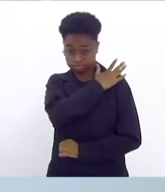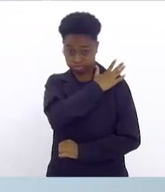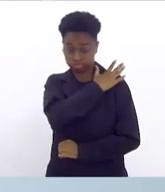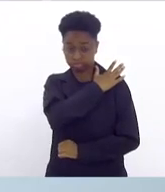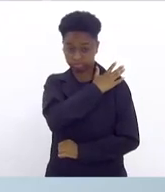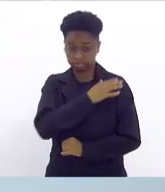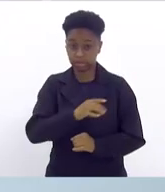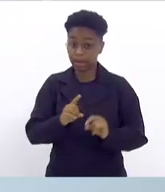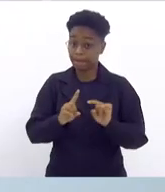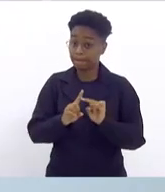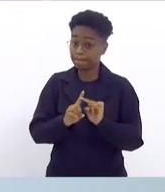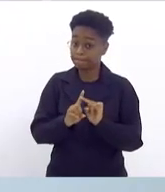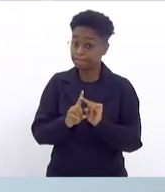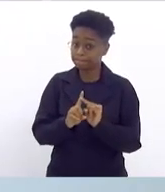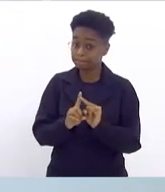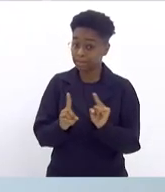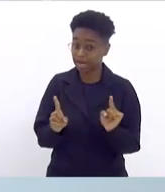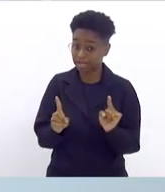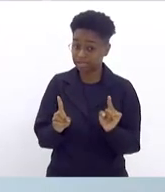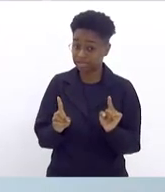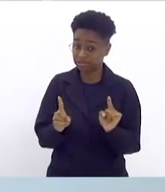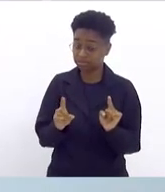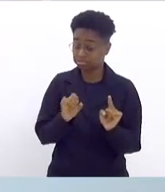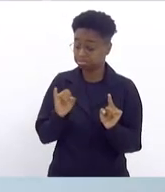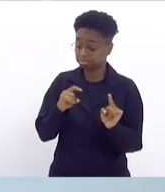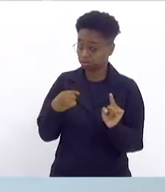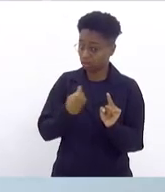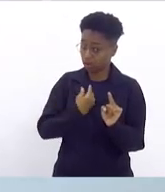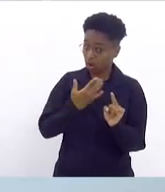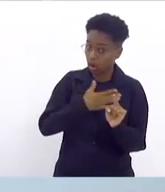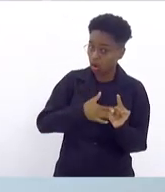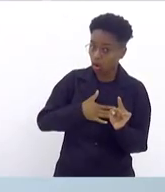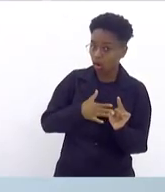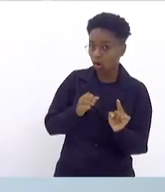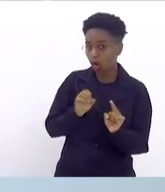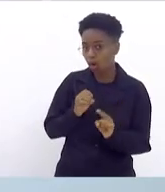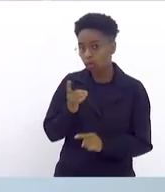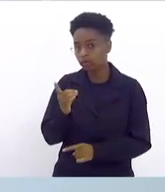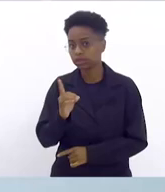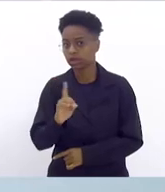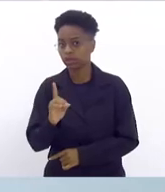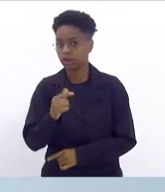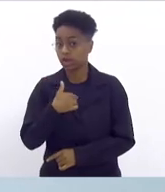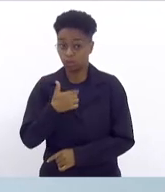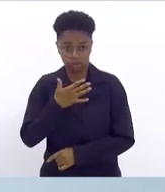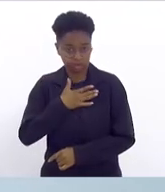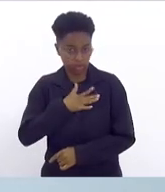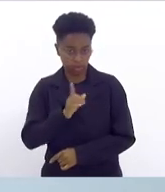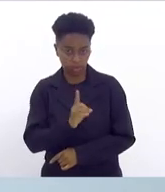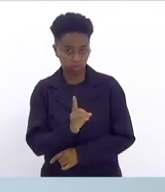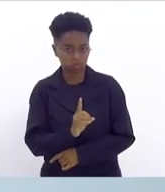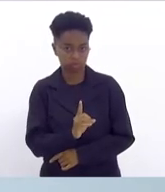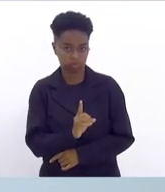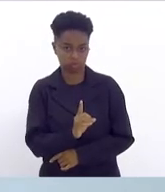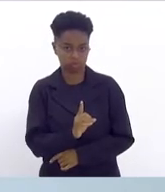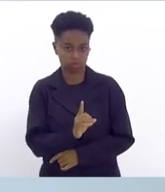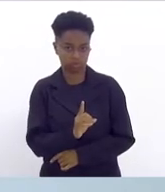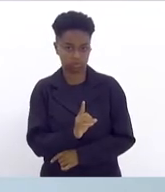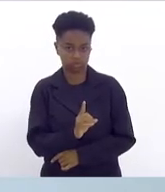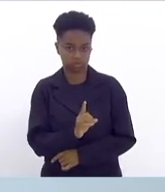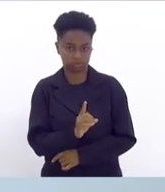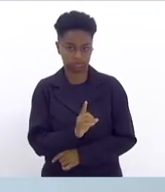Mas gostemos ou não, e eu, além de não gostar,